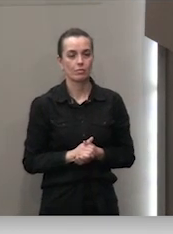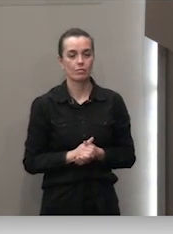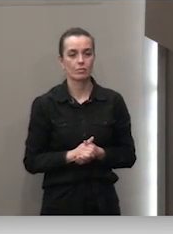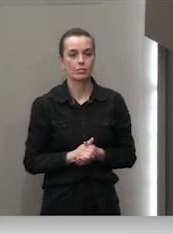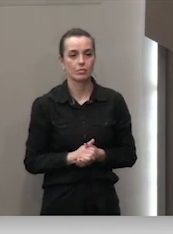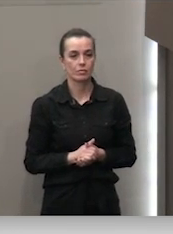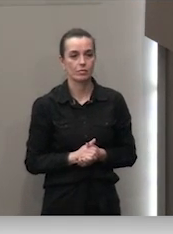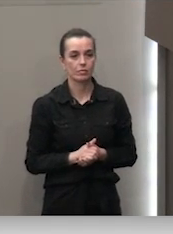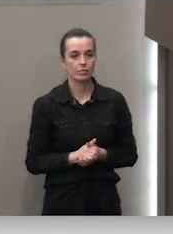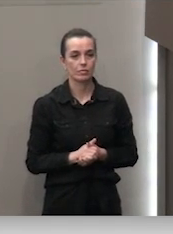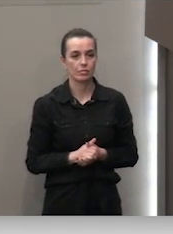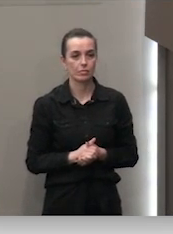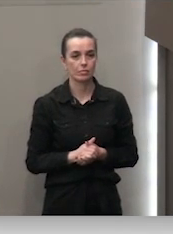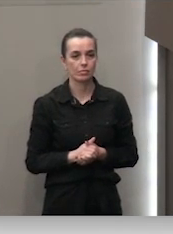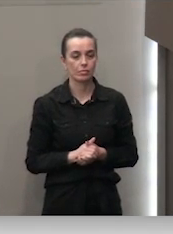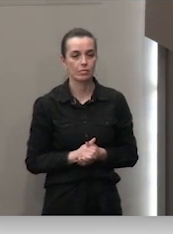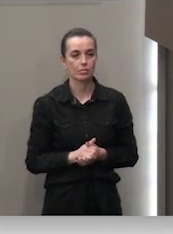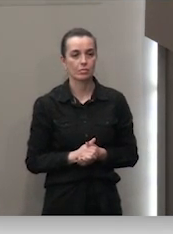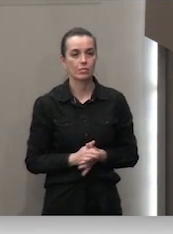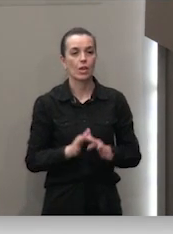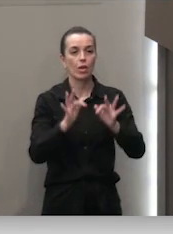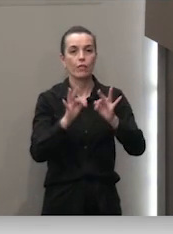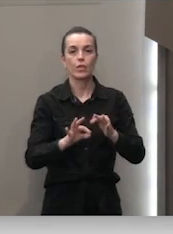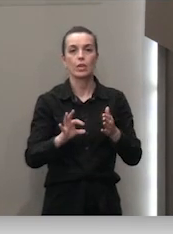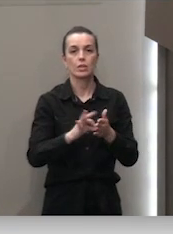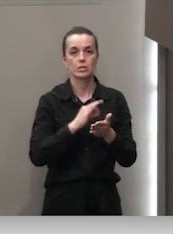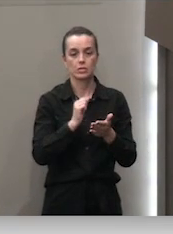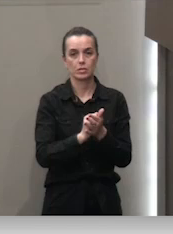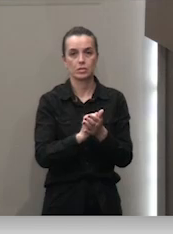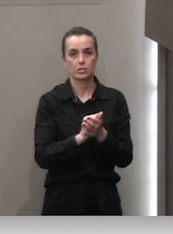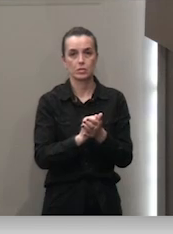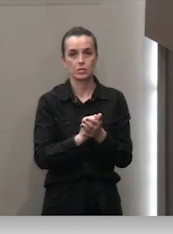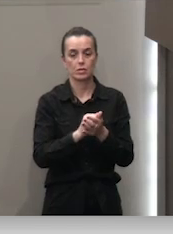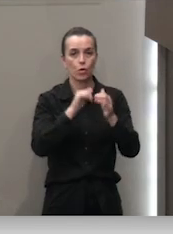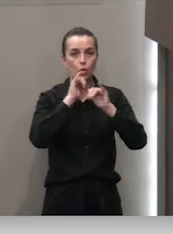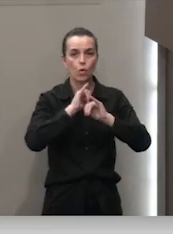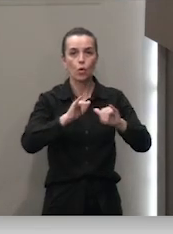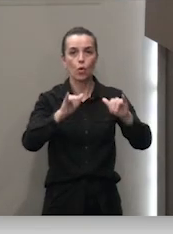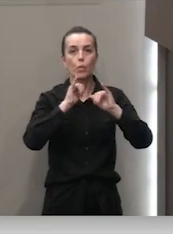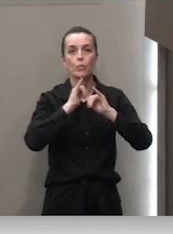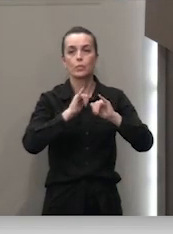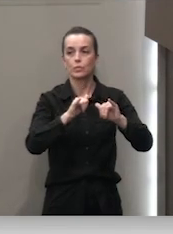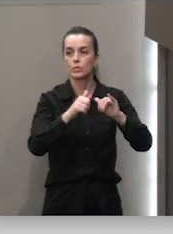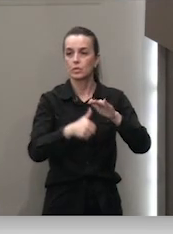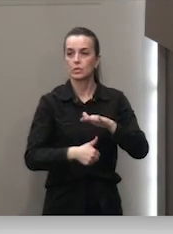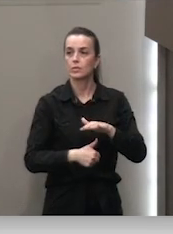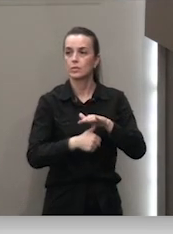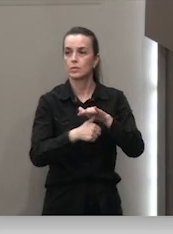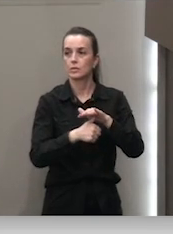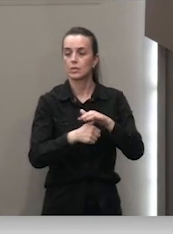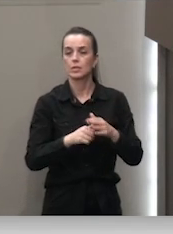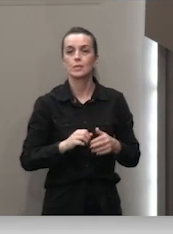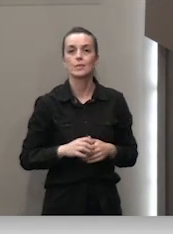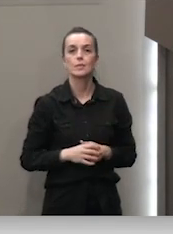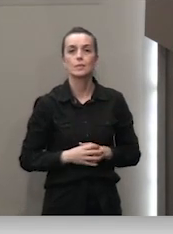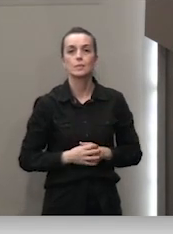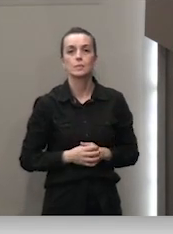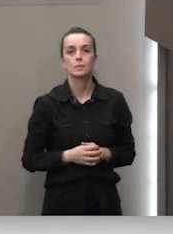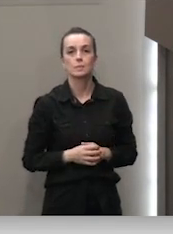Desculpa. Declaro encerradas as inscrições para o espaço de comunicação de lideranças.